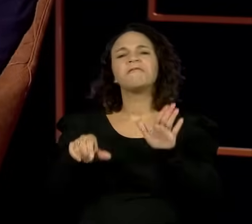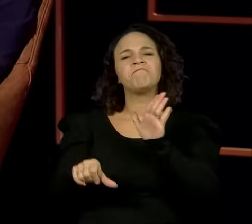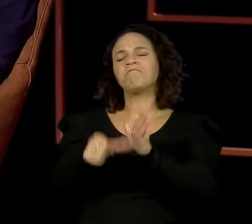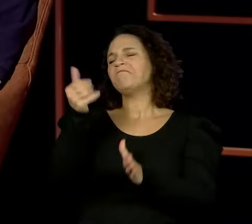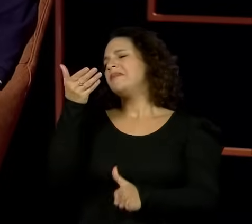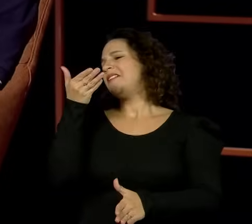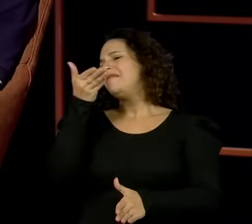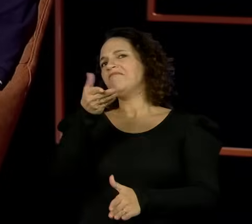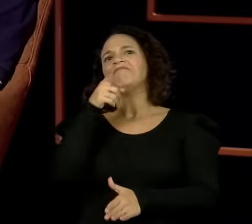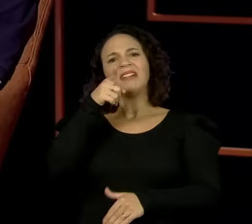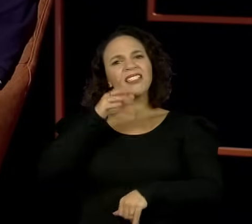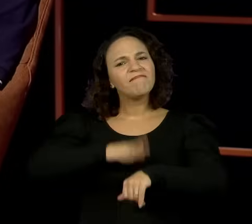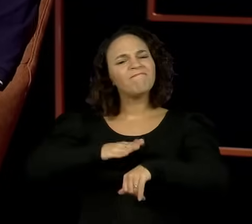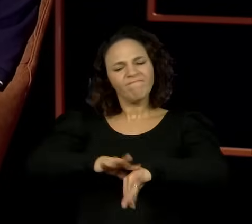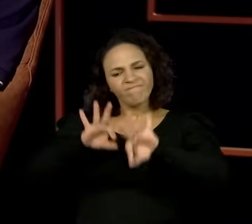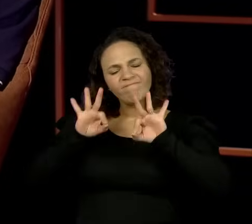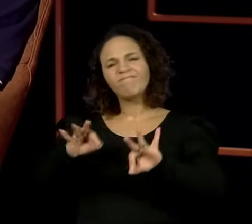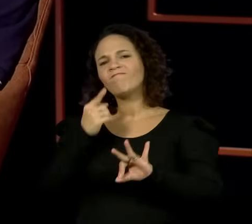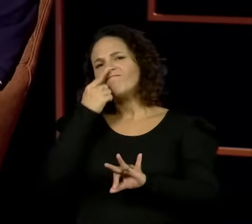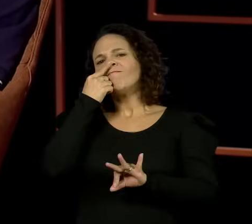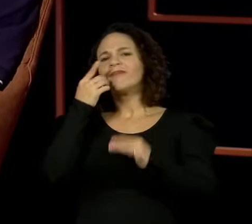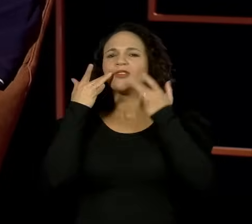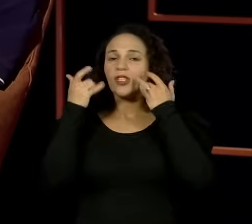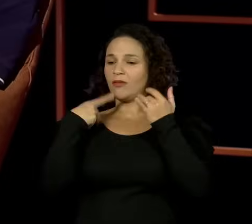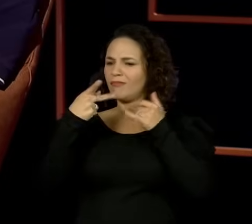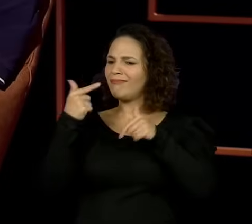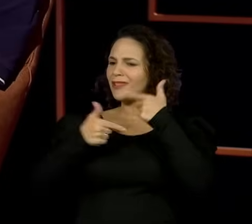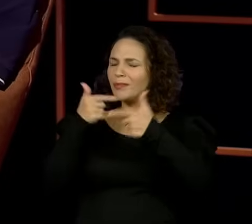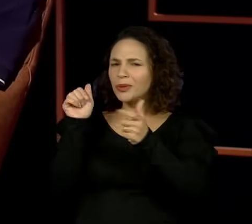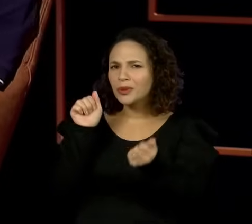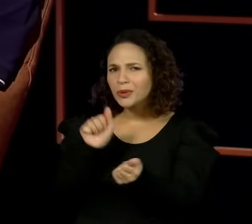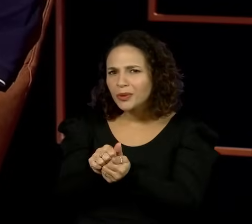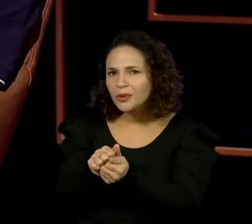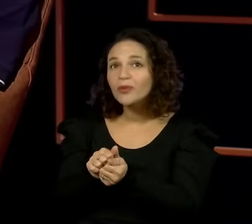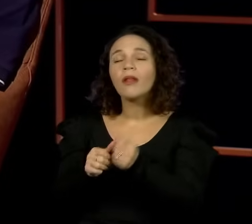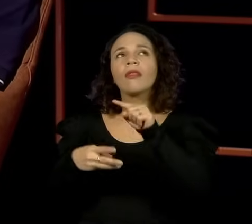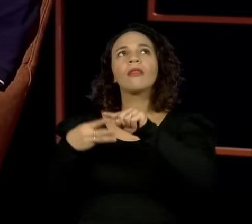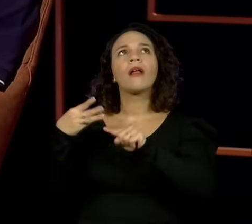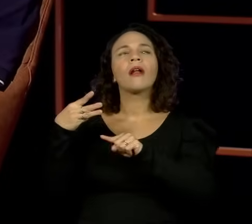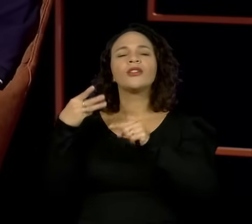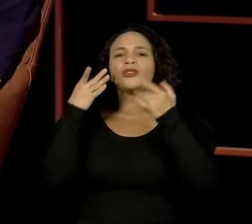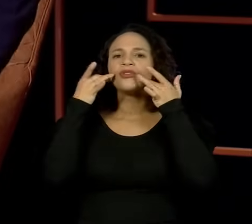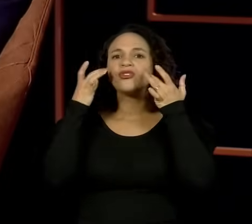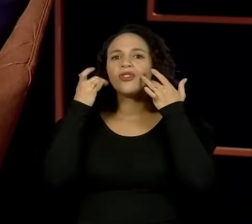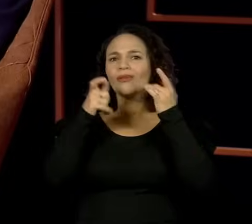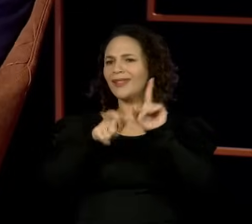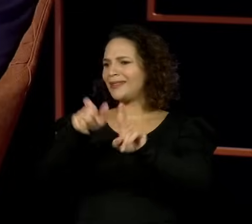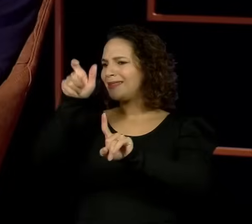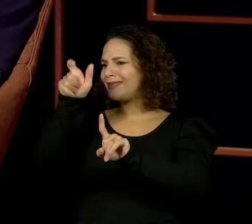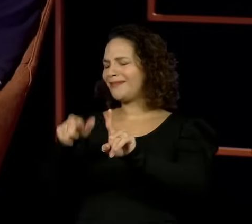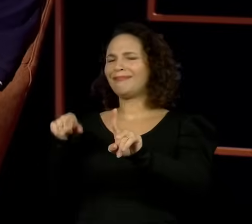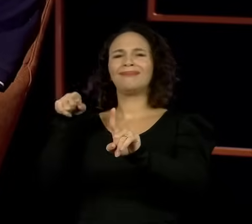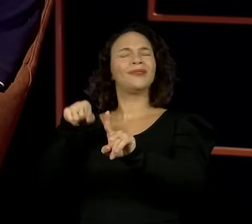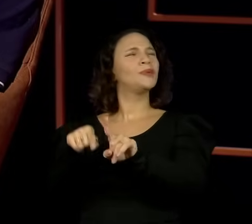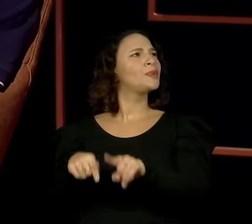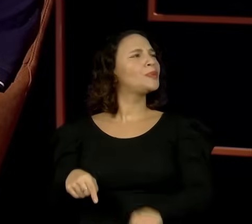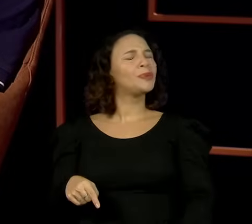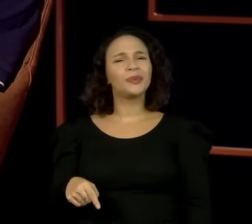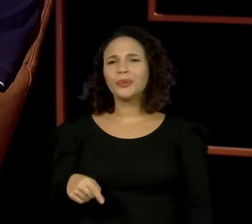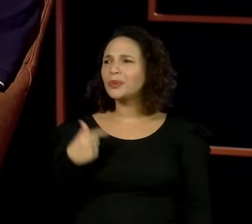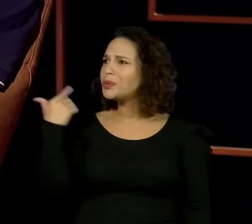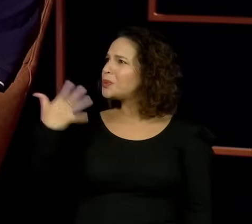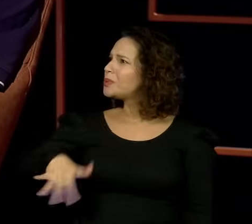teatro. Nós fizemos 2 peças juntas, 3 peças em que ela era brilhante.